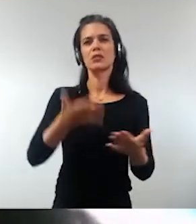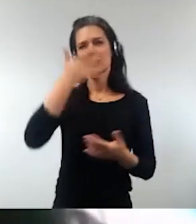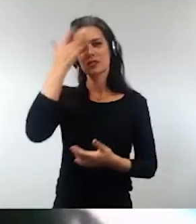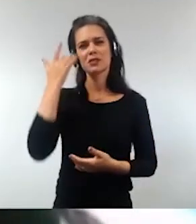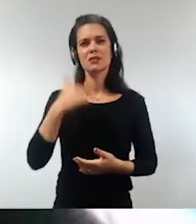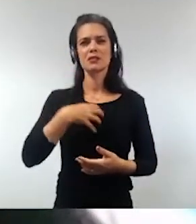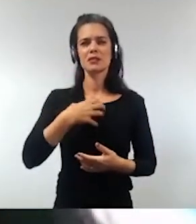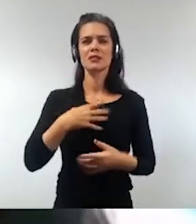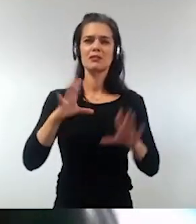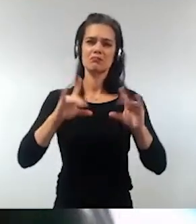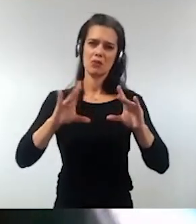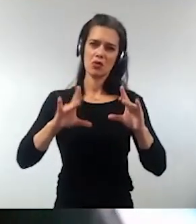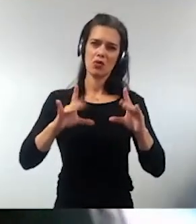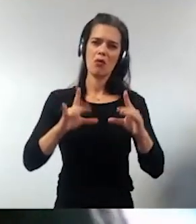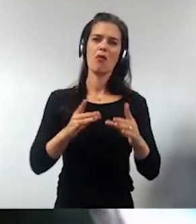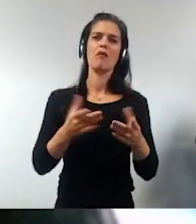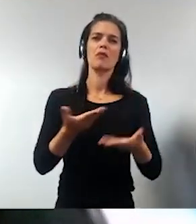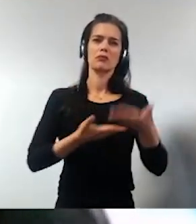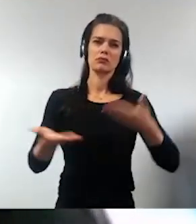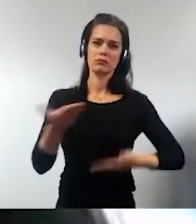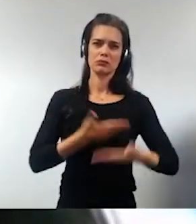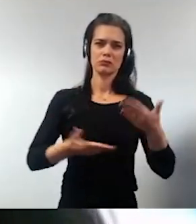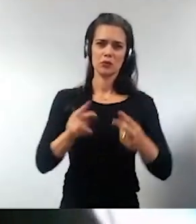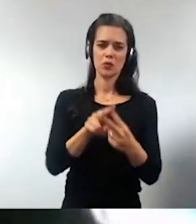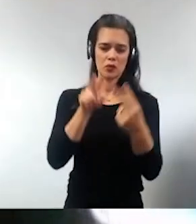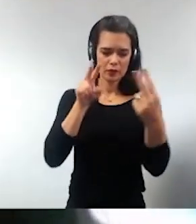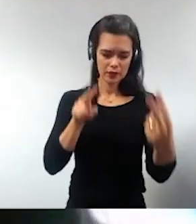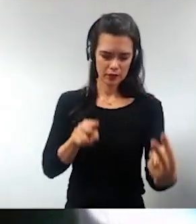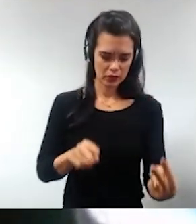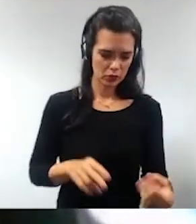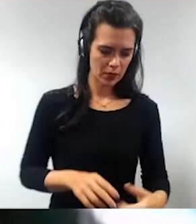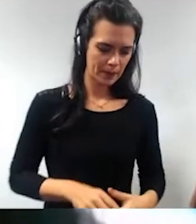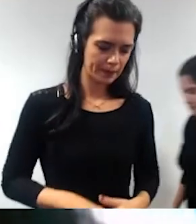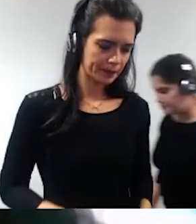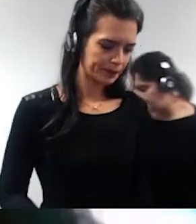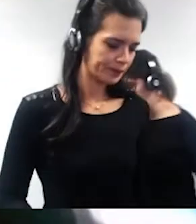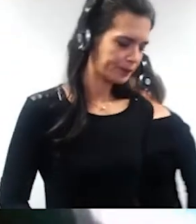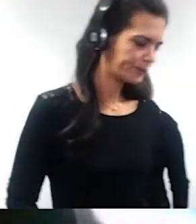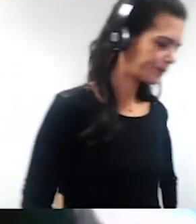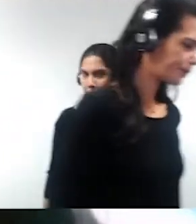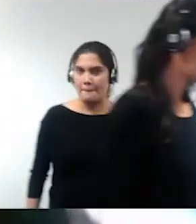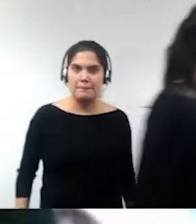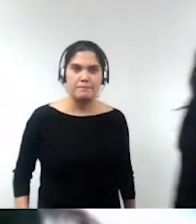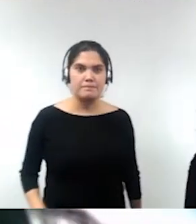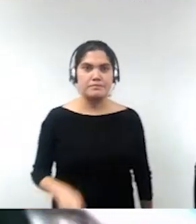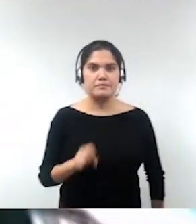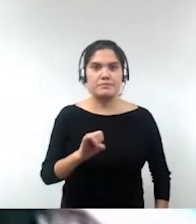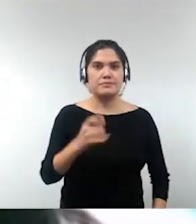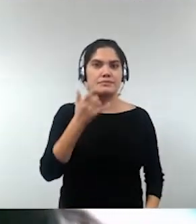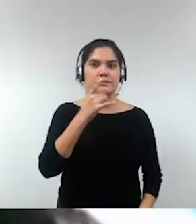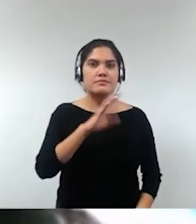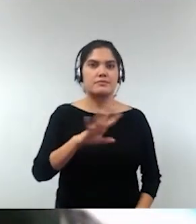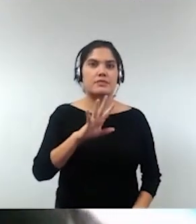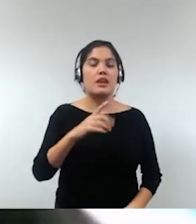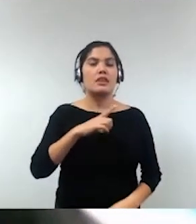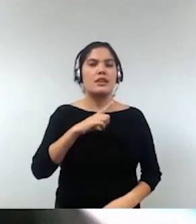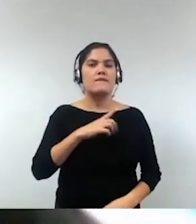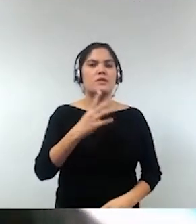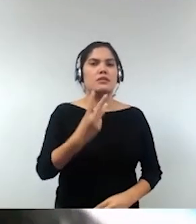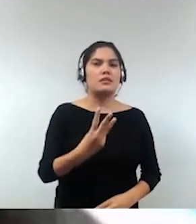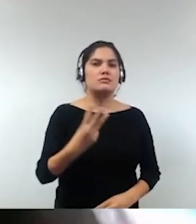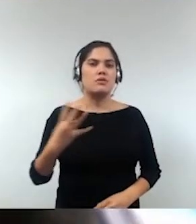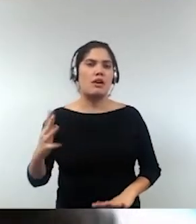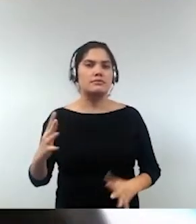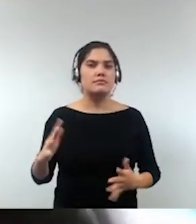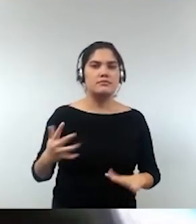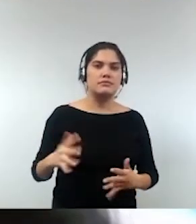muito positivo. Curiosamente, mesmo tendo essa sensação um pouco estranha de quando você não conhece as partes, eu tive 3, 4,